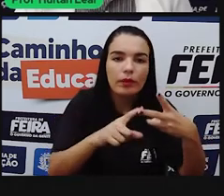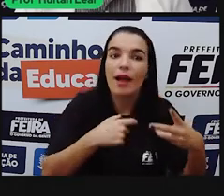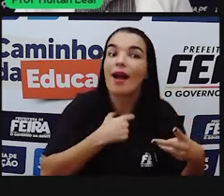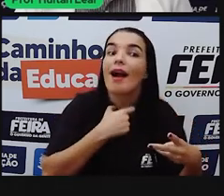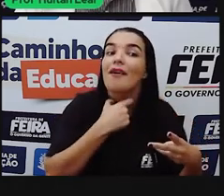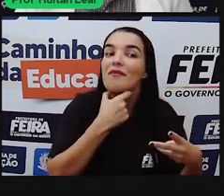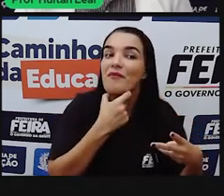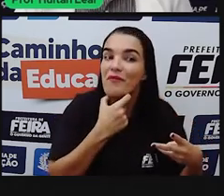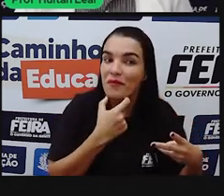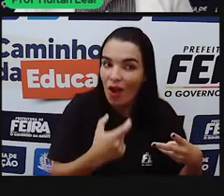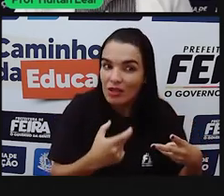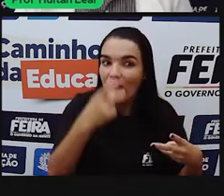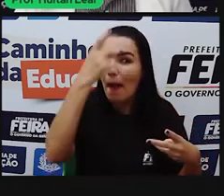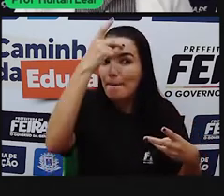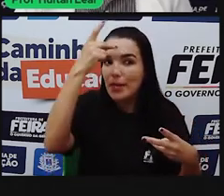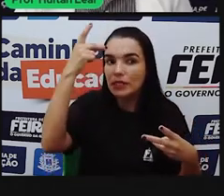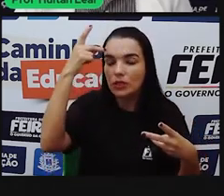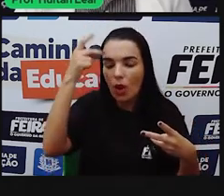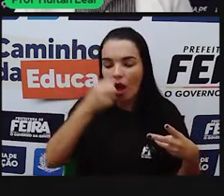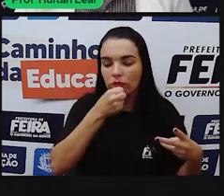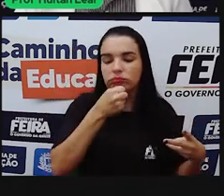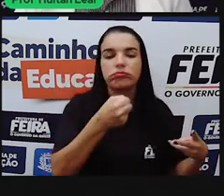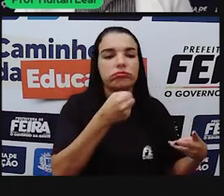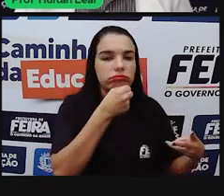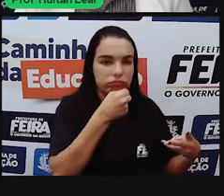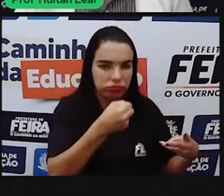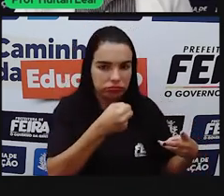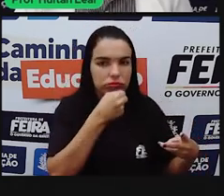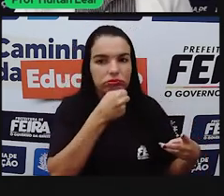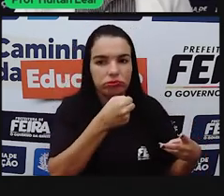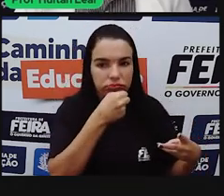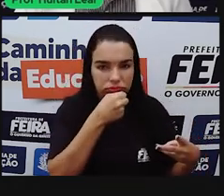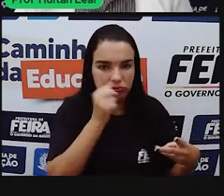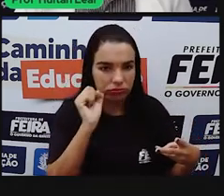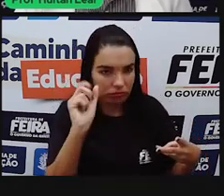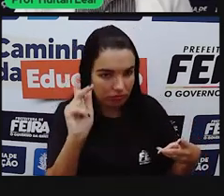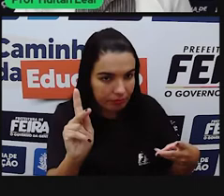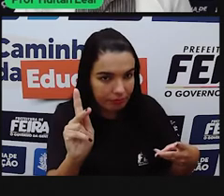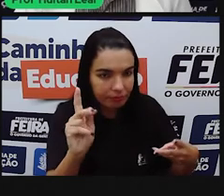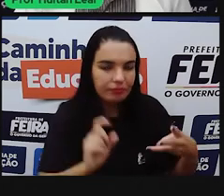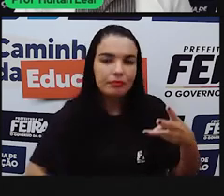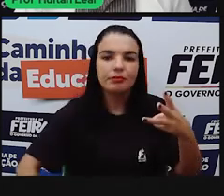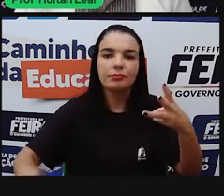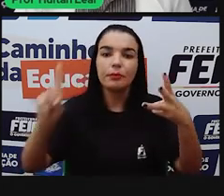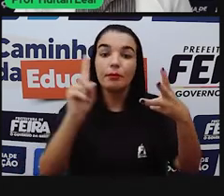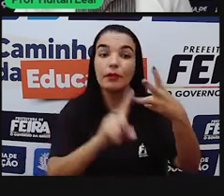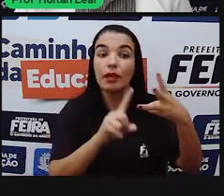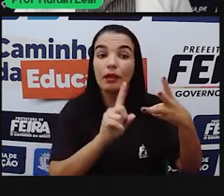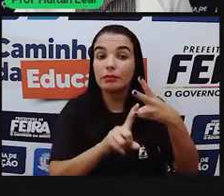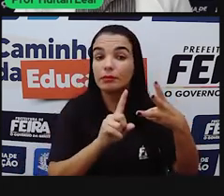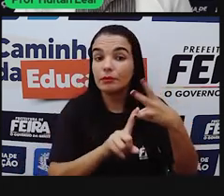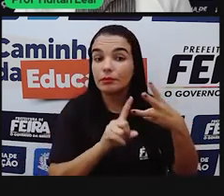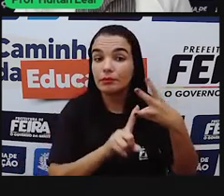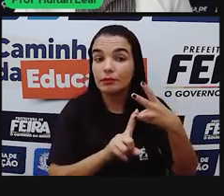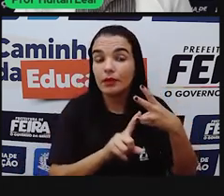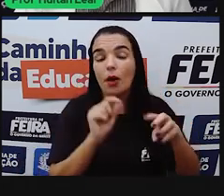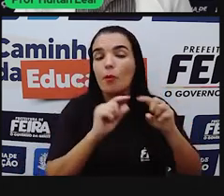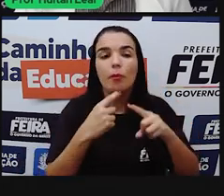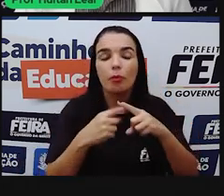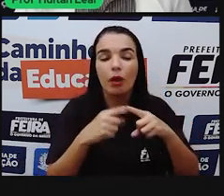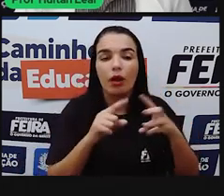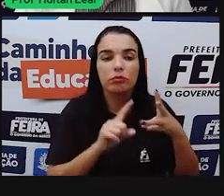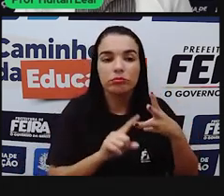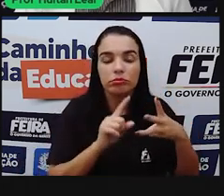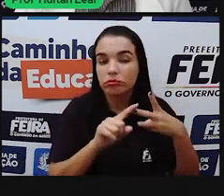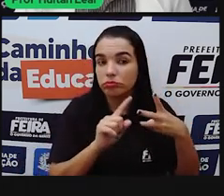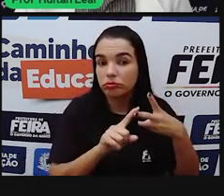voz do cantor que executa a melodia. Ok? O que a cantora canta é